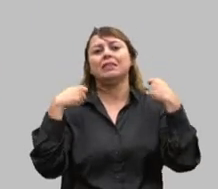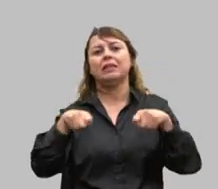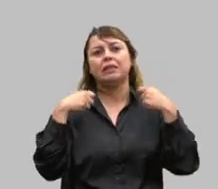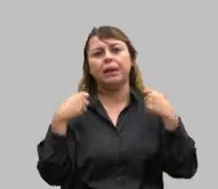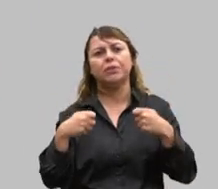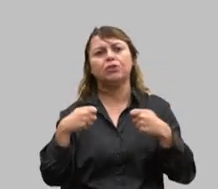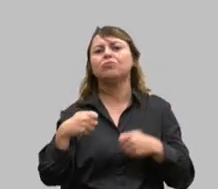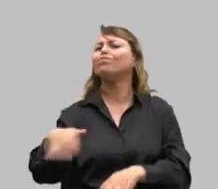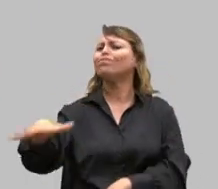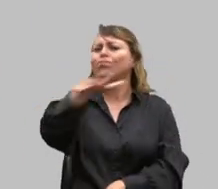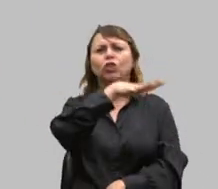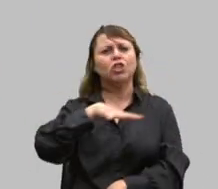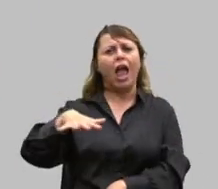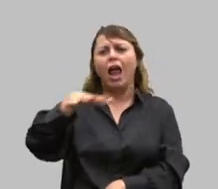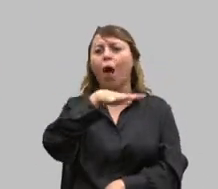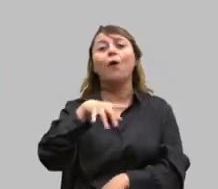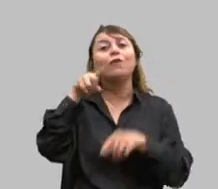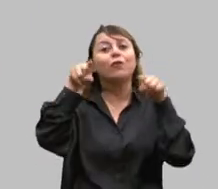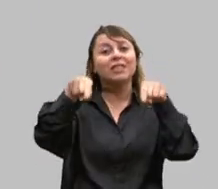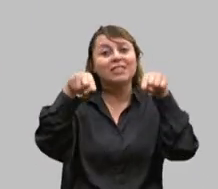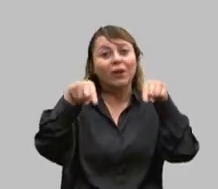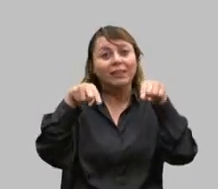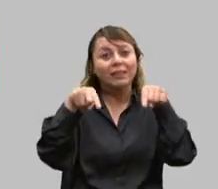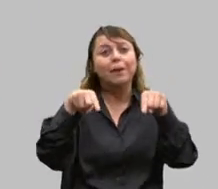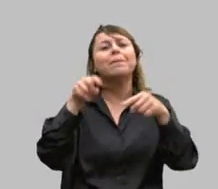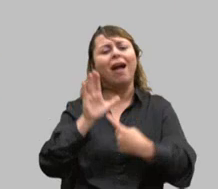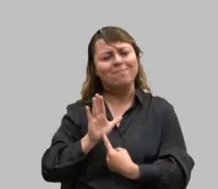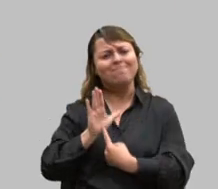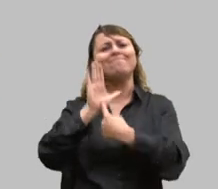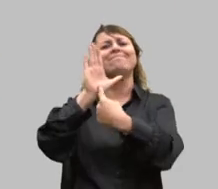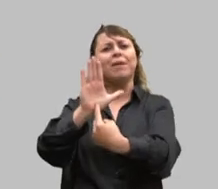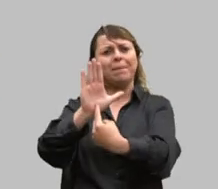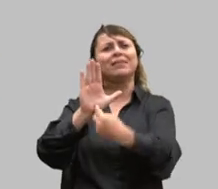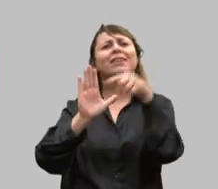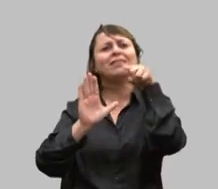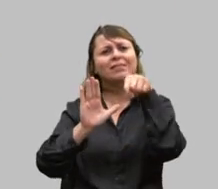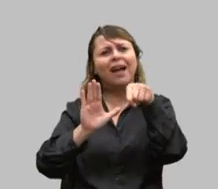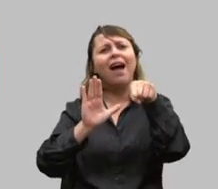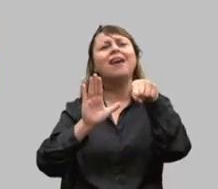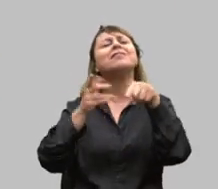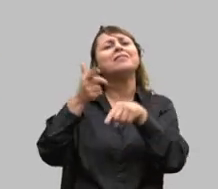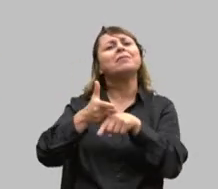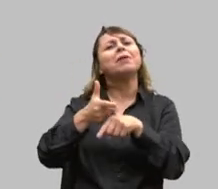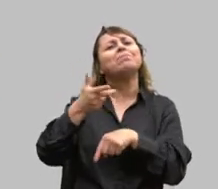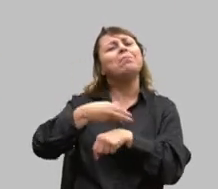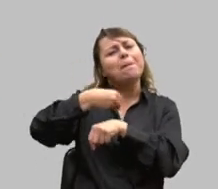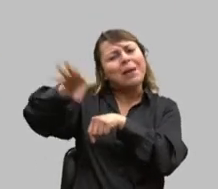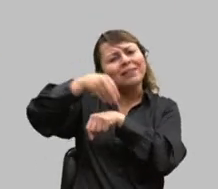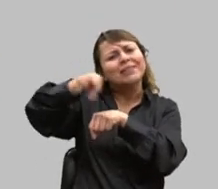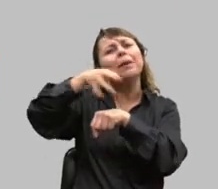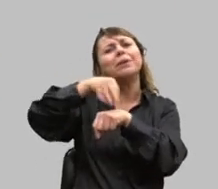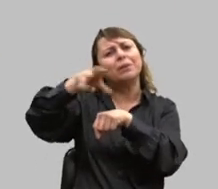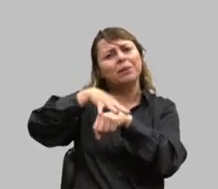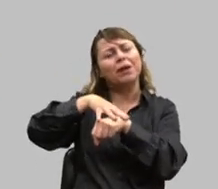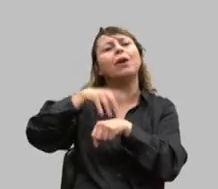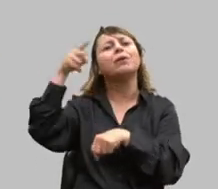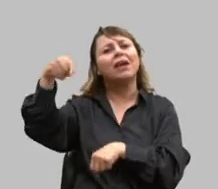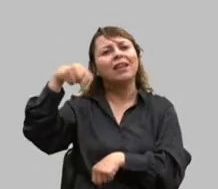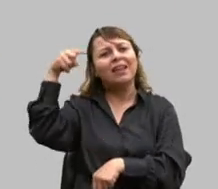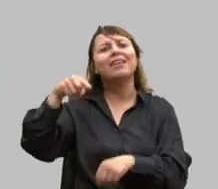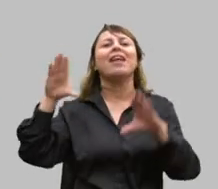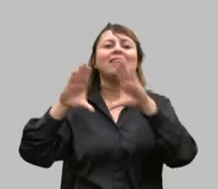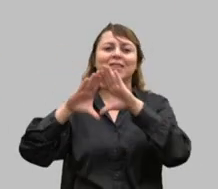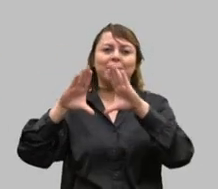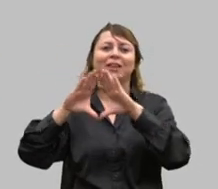E vocês estão aqui hoje para conseguir representar e trazer um pouquinho dessa pluralidade pro plenário da Assembleia